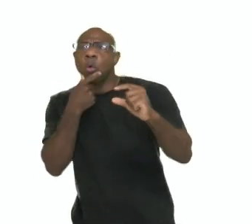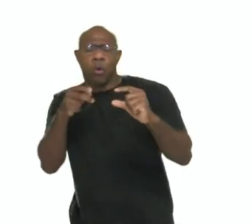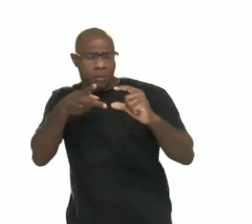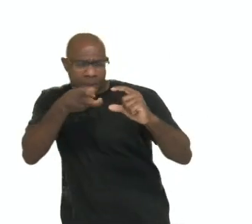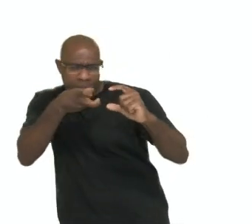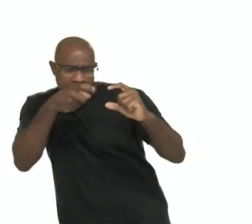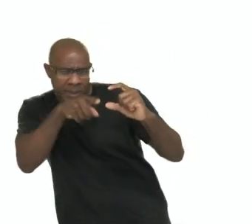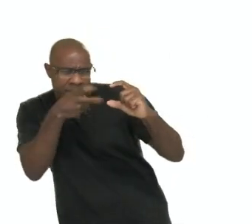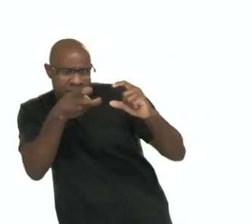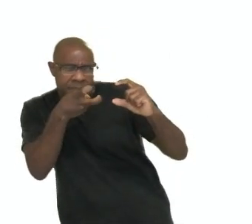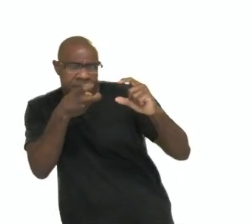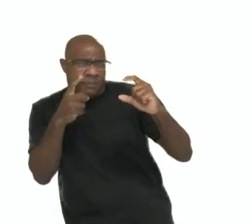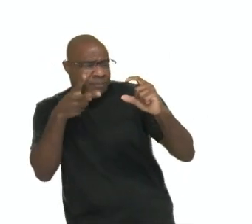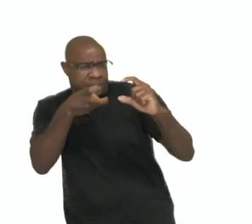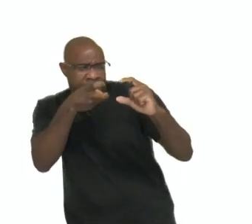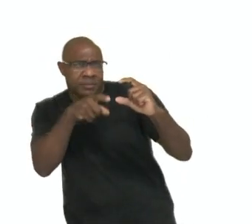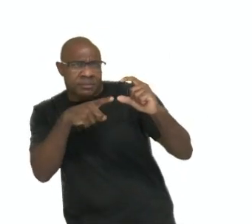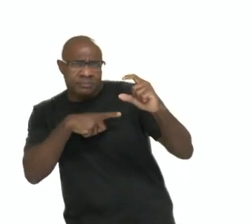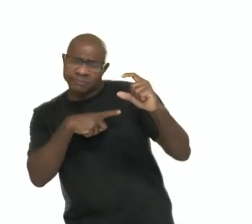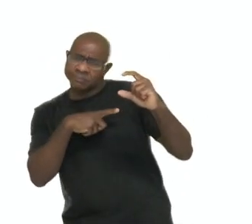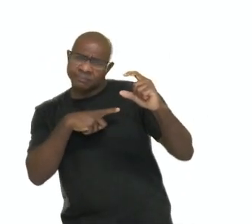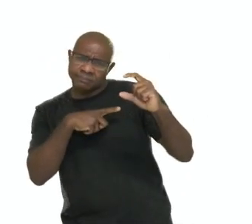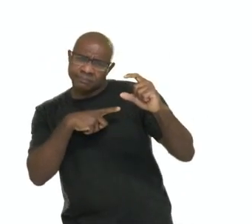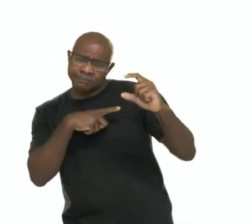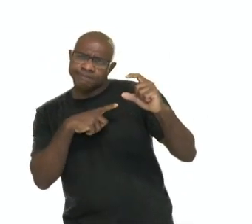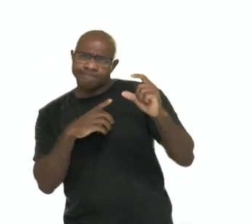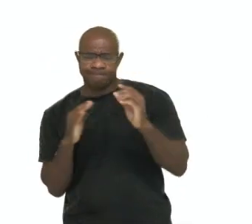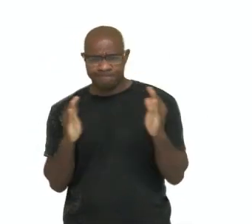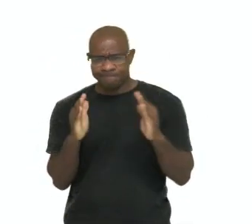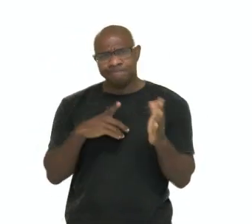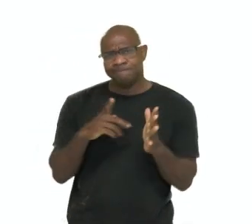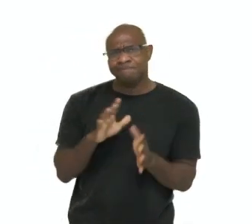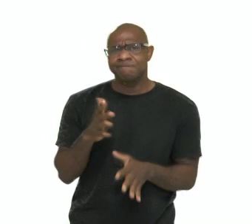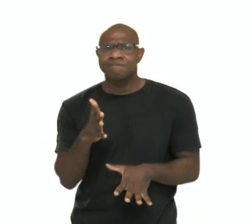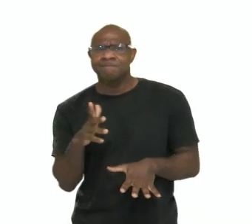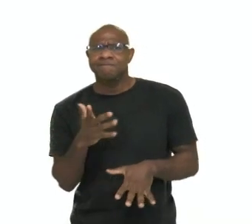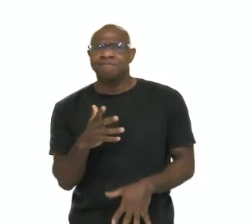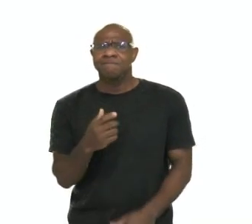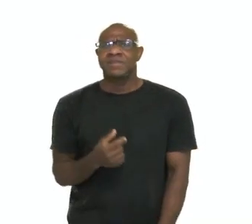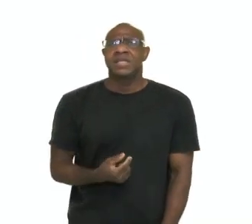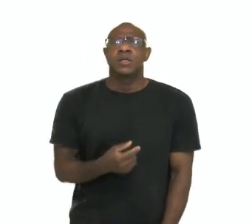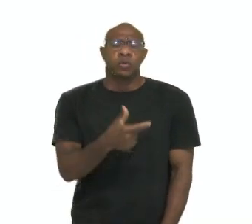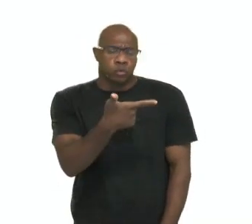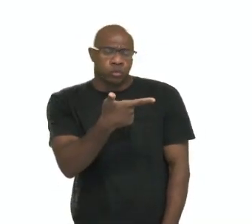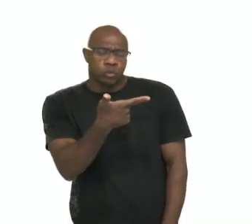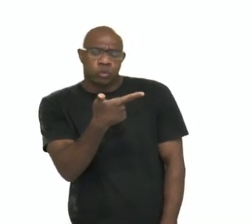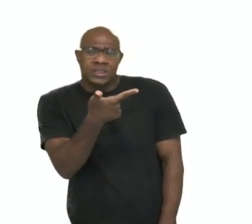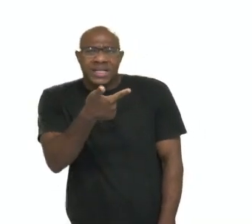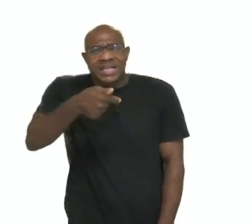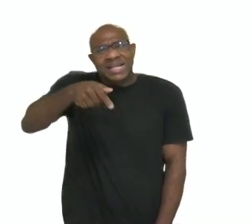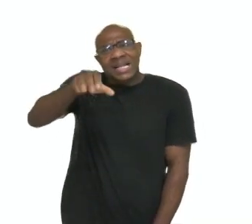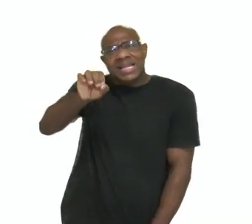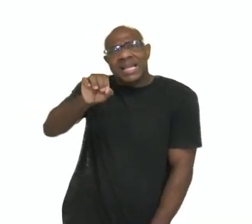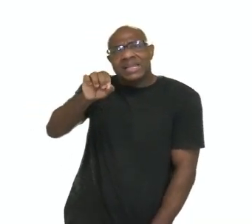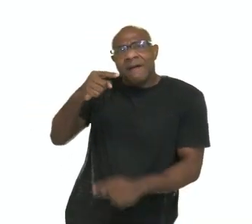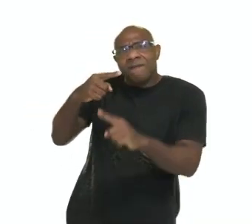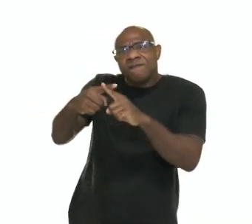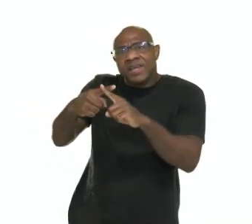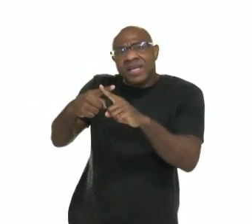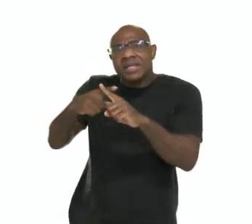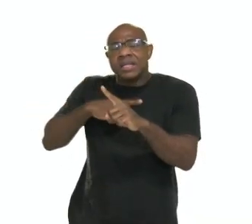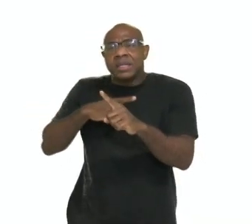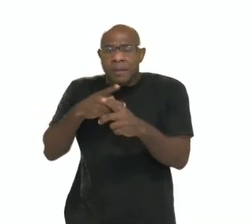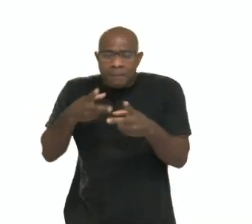então o corte em um aumento de 270 vezes e verificou a presença